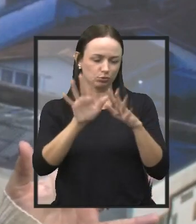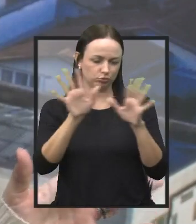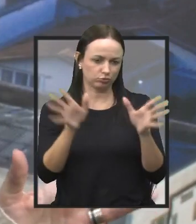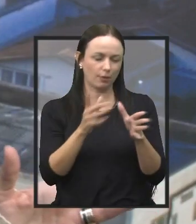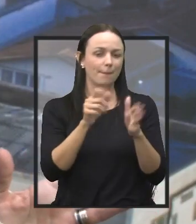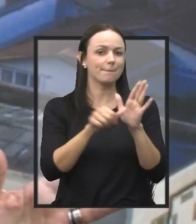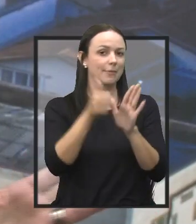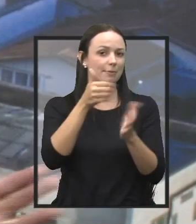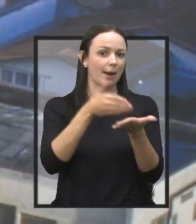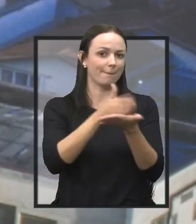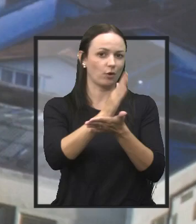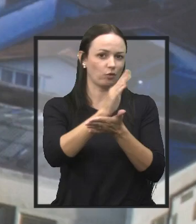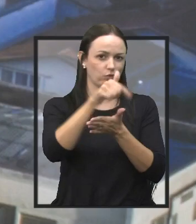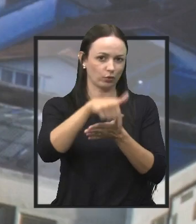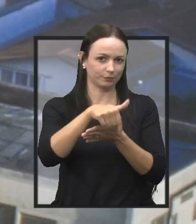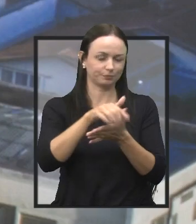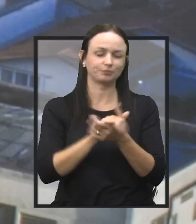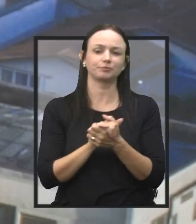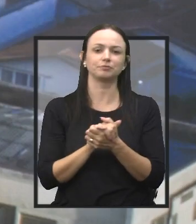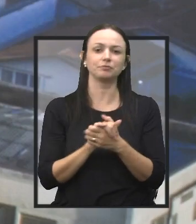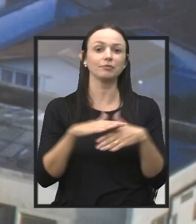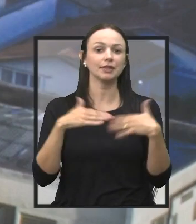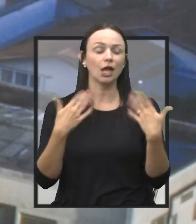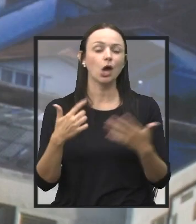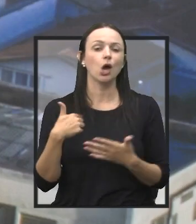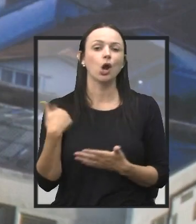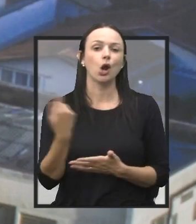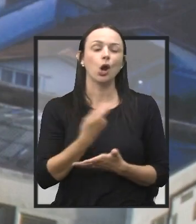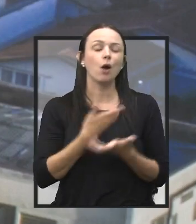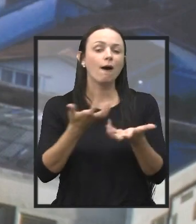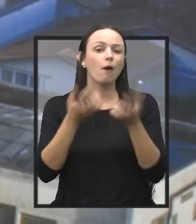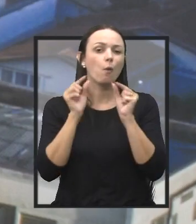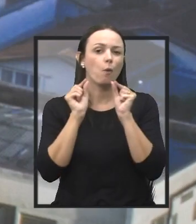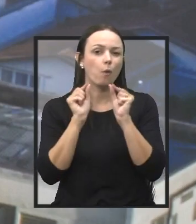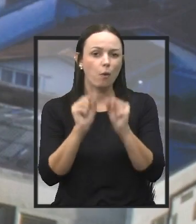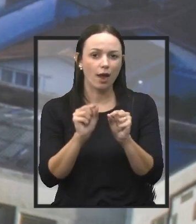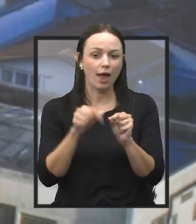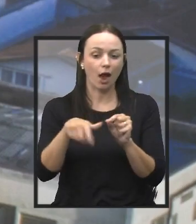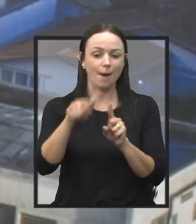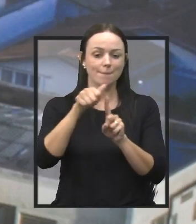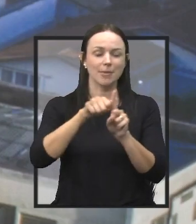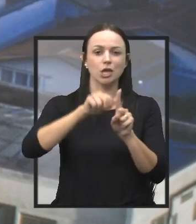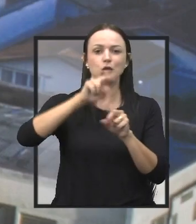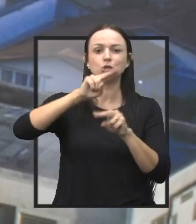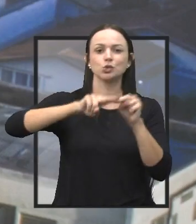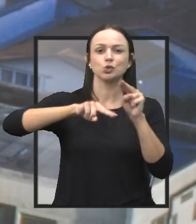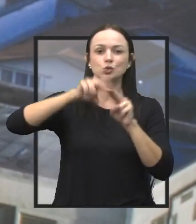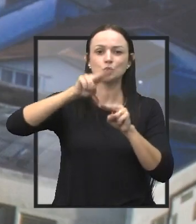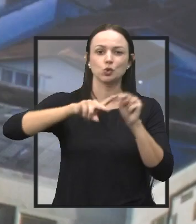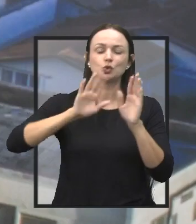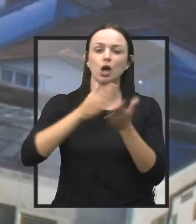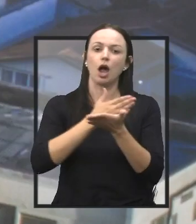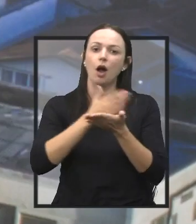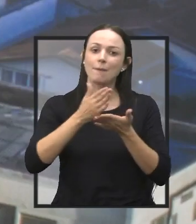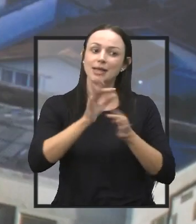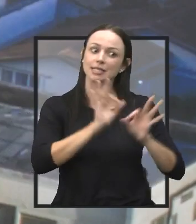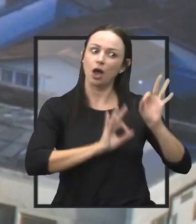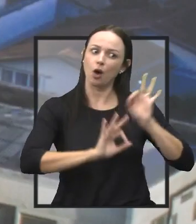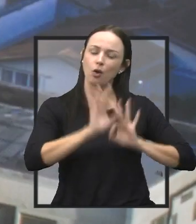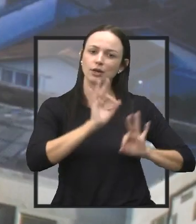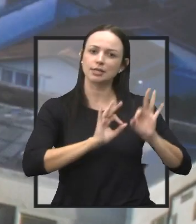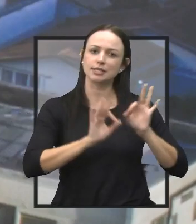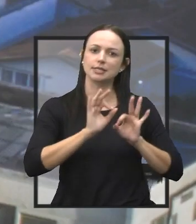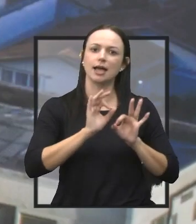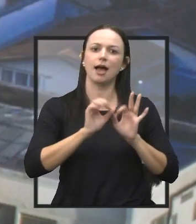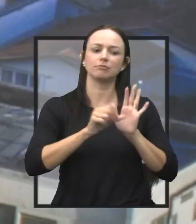a ser aprovada aqui na casa. Então, a nossa intenção é que agora no mês de junho, a gente já consiga organizar as